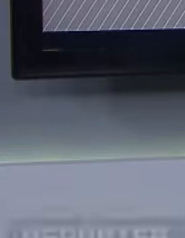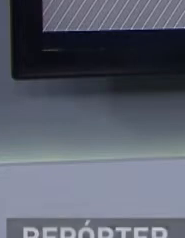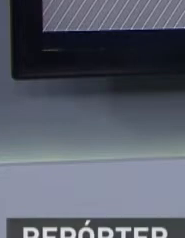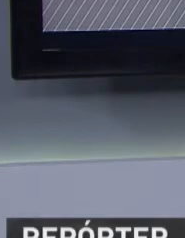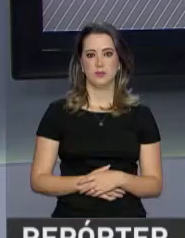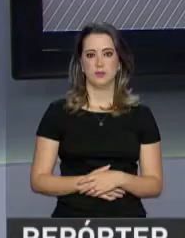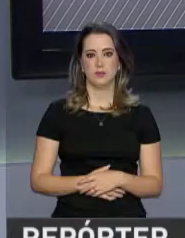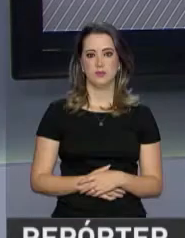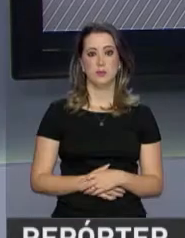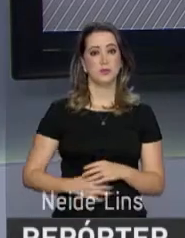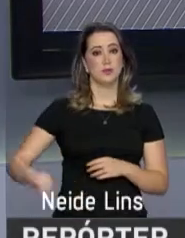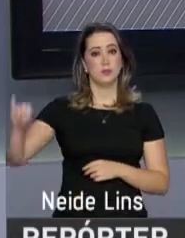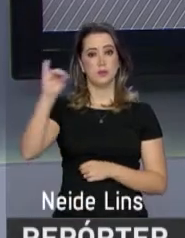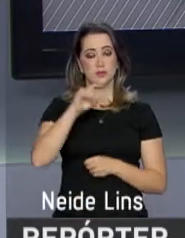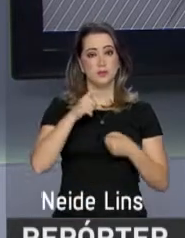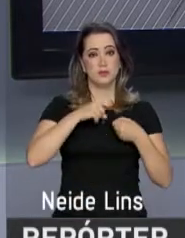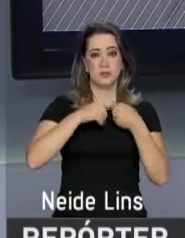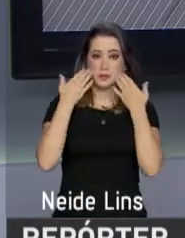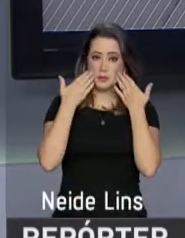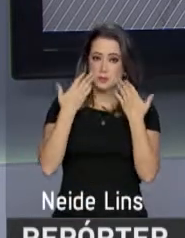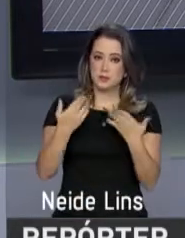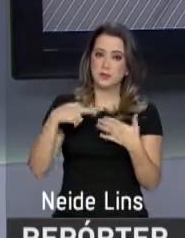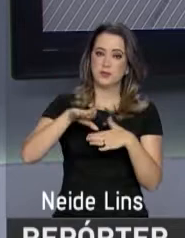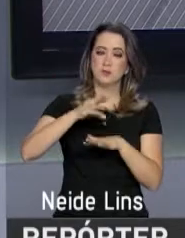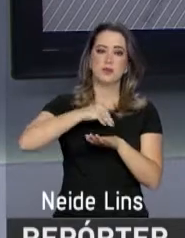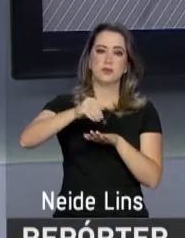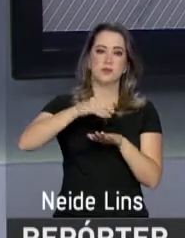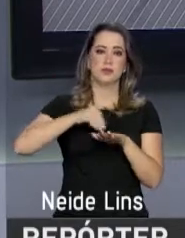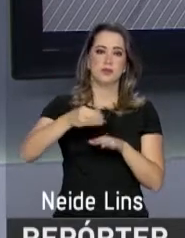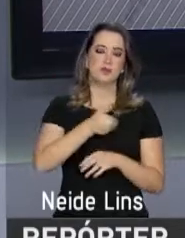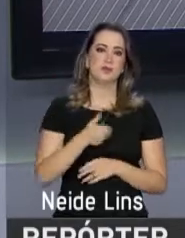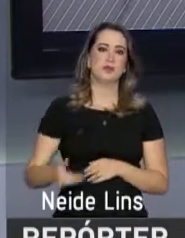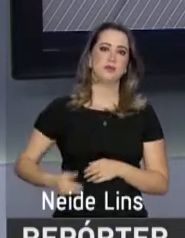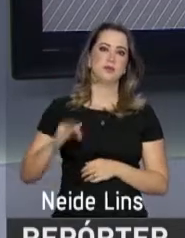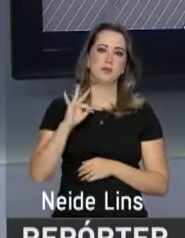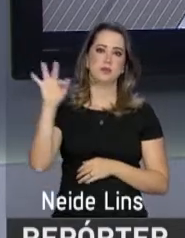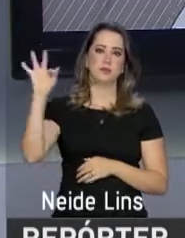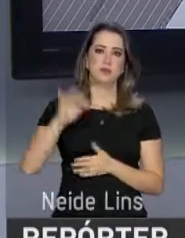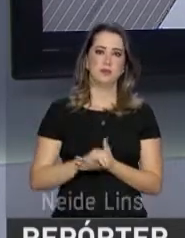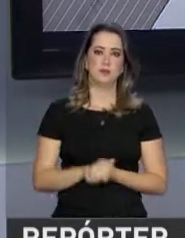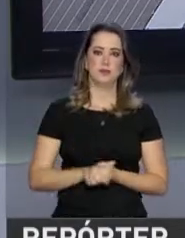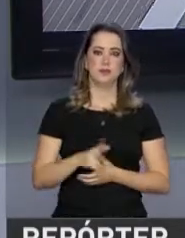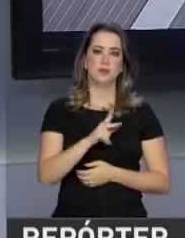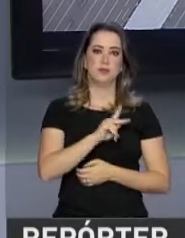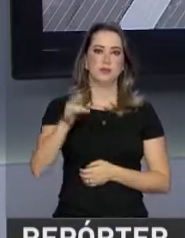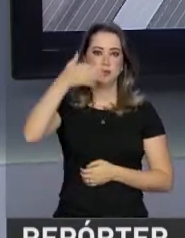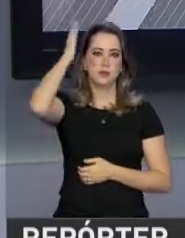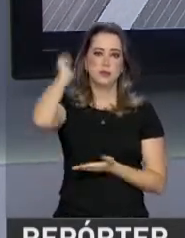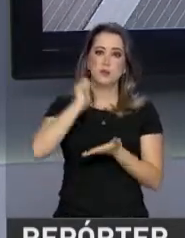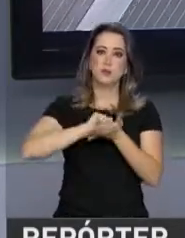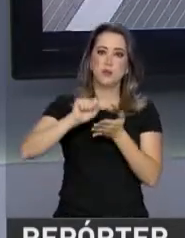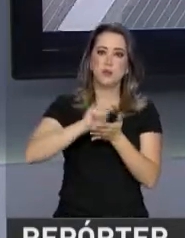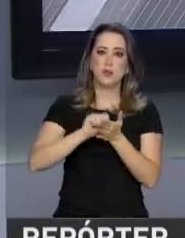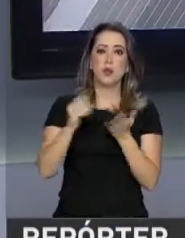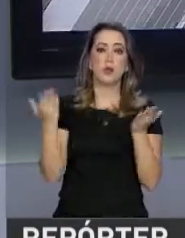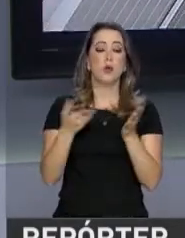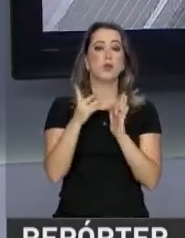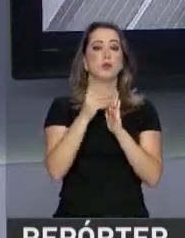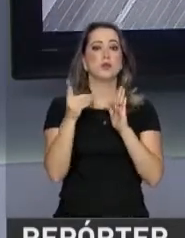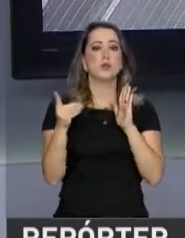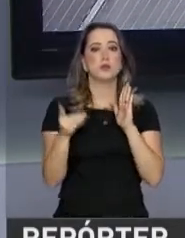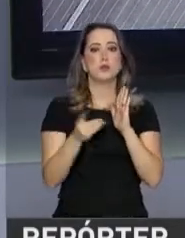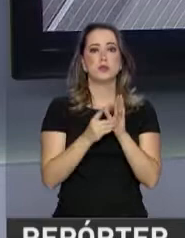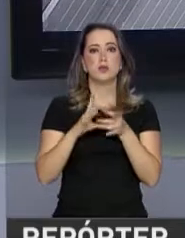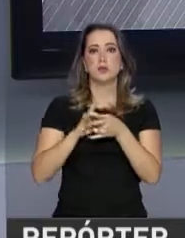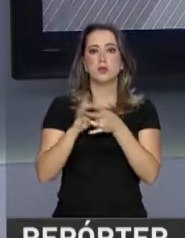lá estamos de volta com repórter nbr as notícias do governo federal o presidente michel temer assinou hoje o decreto